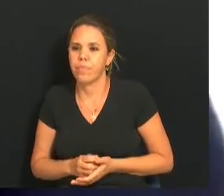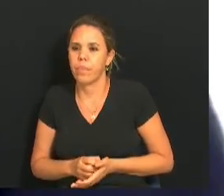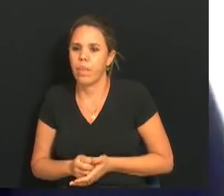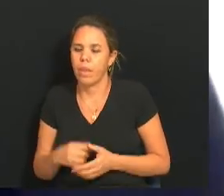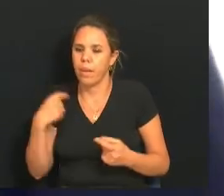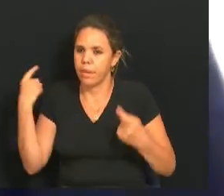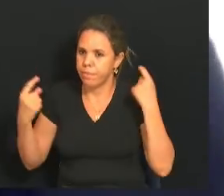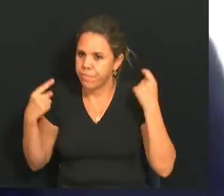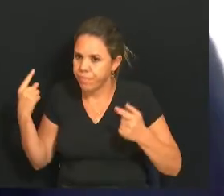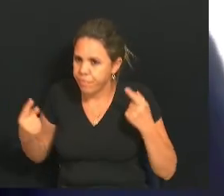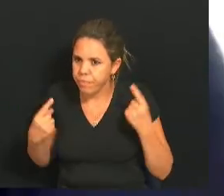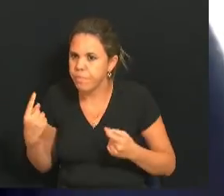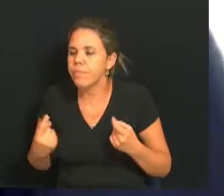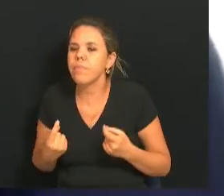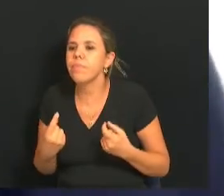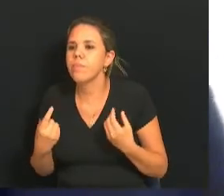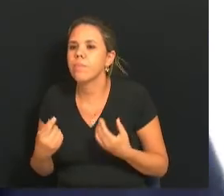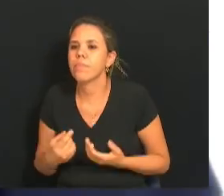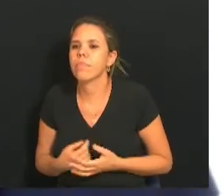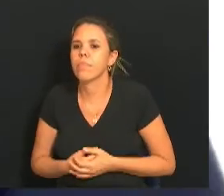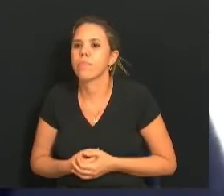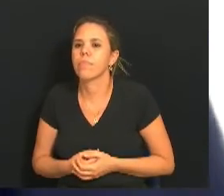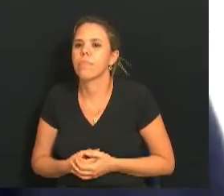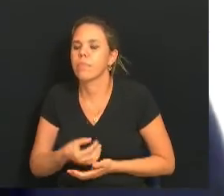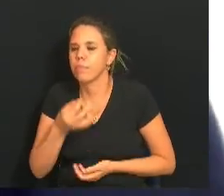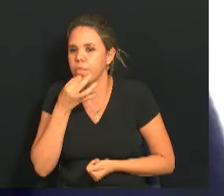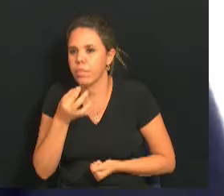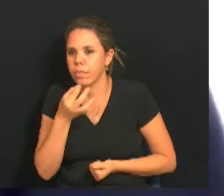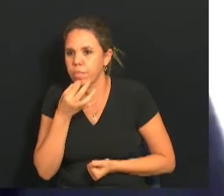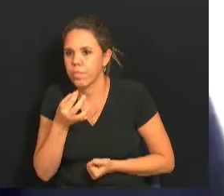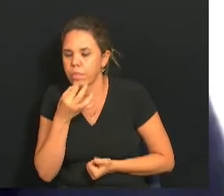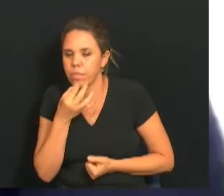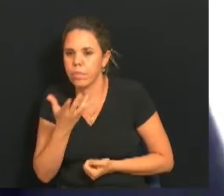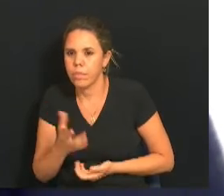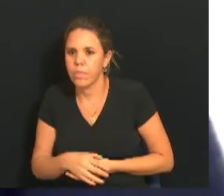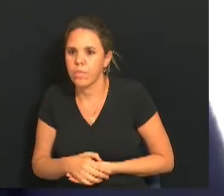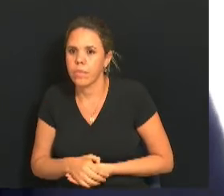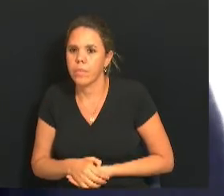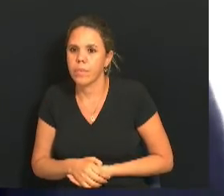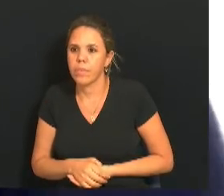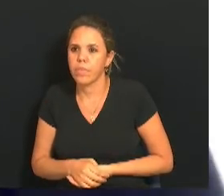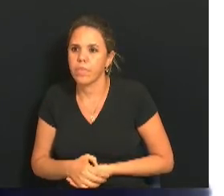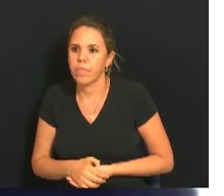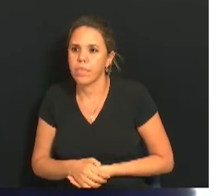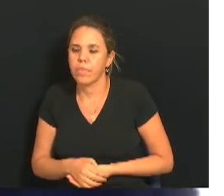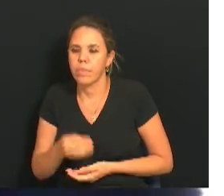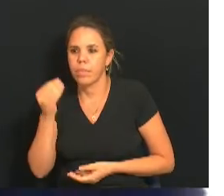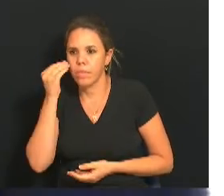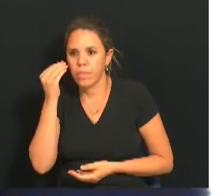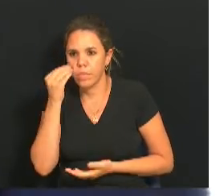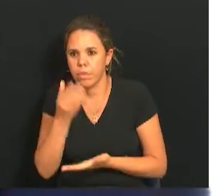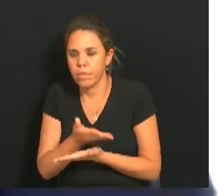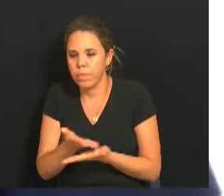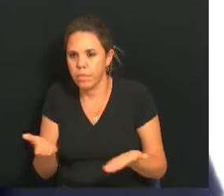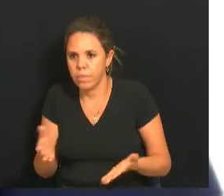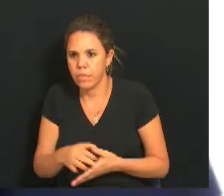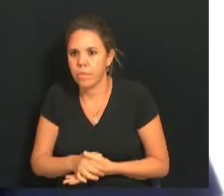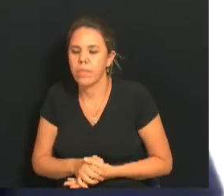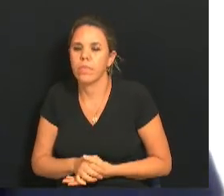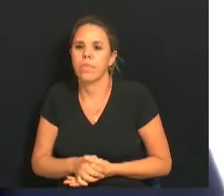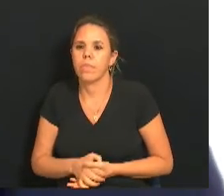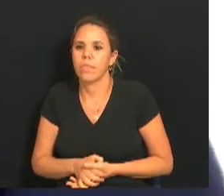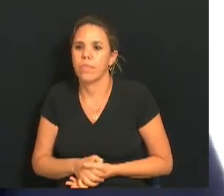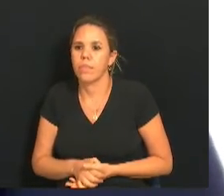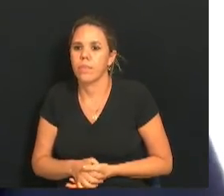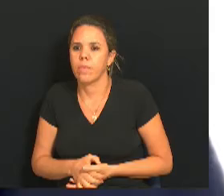de como que será o nosso posicionamento, enfim. E a gente tentar nessa caminhada